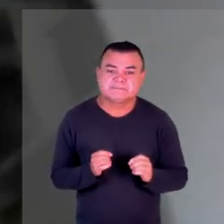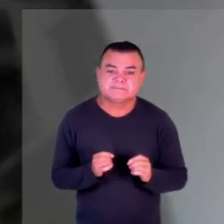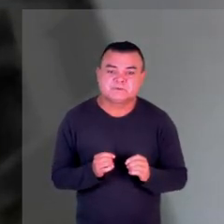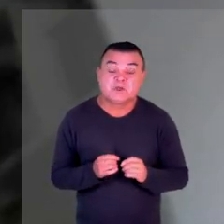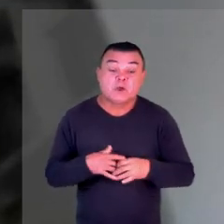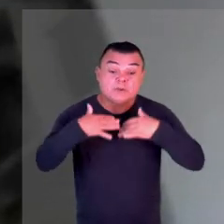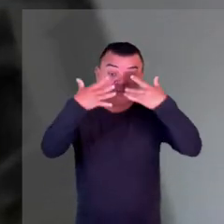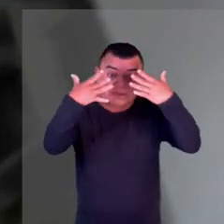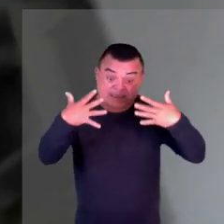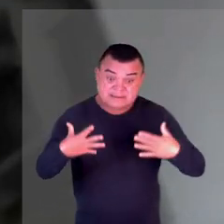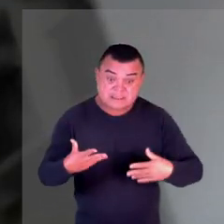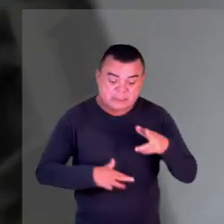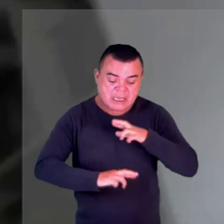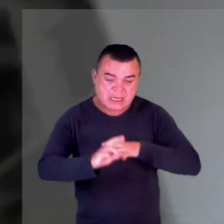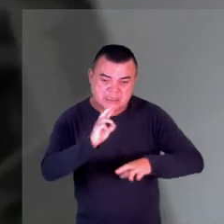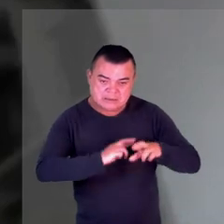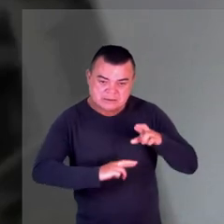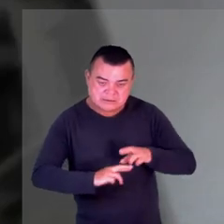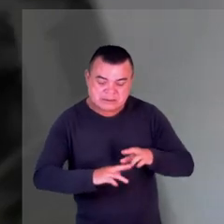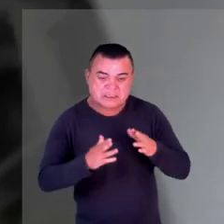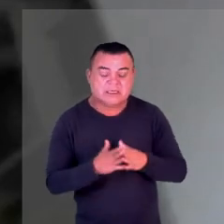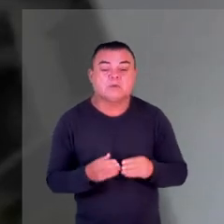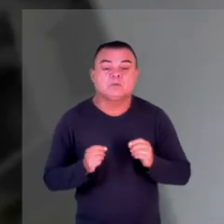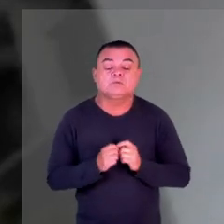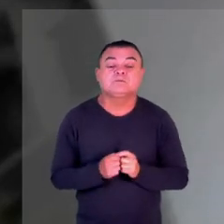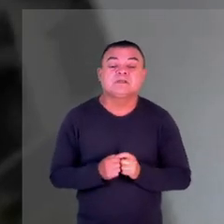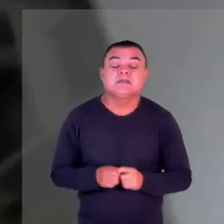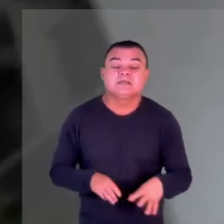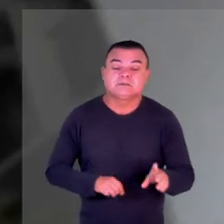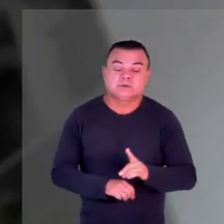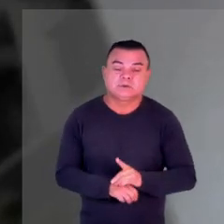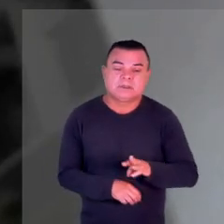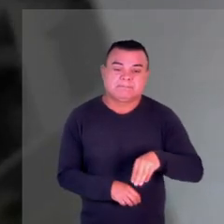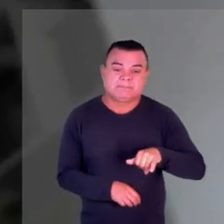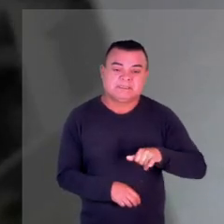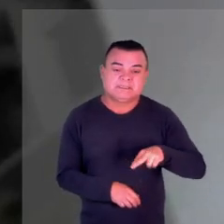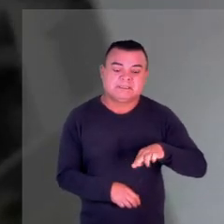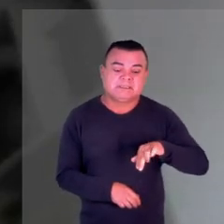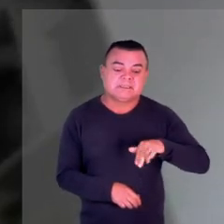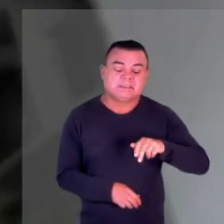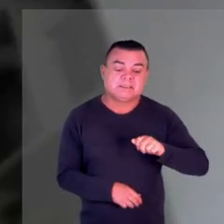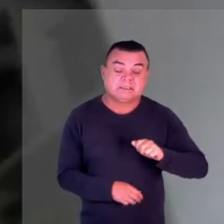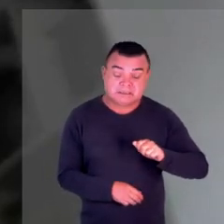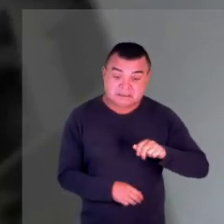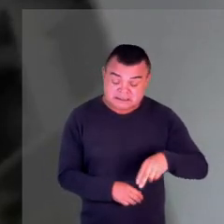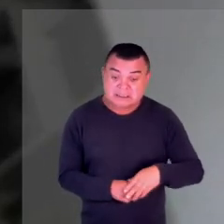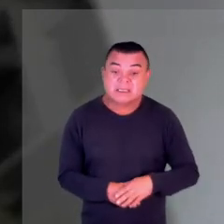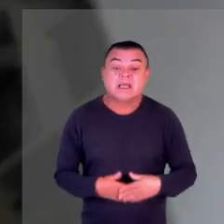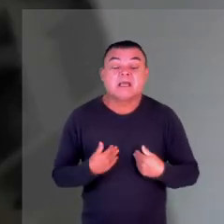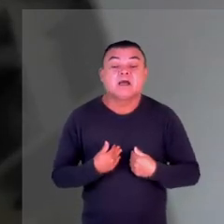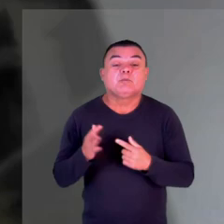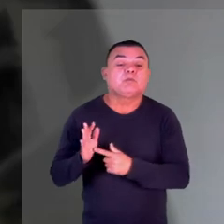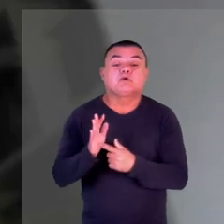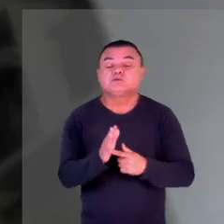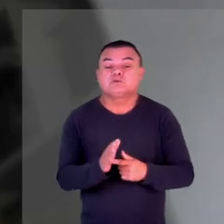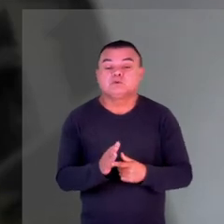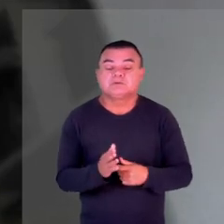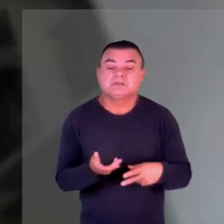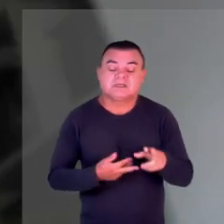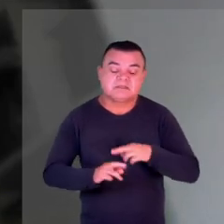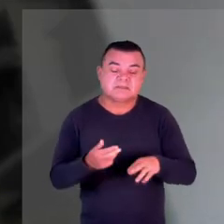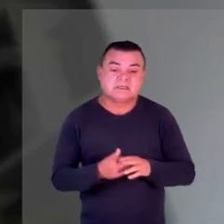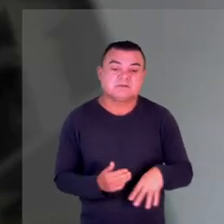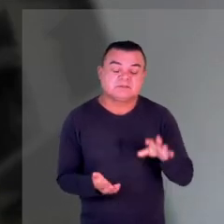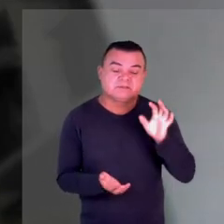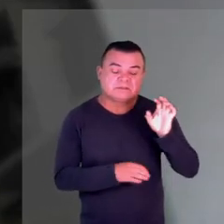esclarecimento em relação ao que a d miram balestro trouxe em relação a Pernambuco